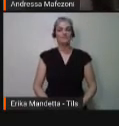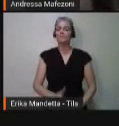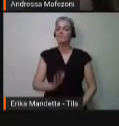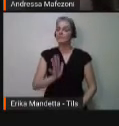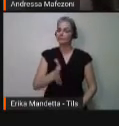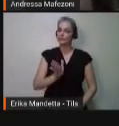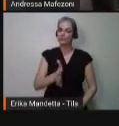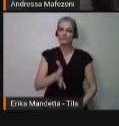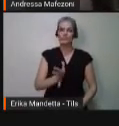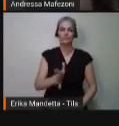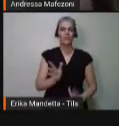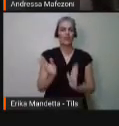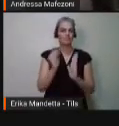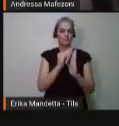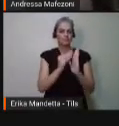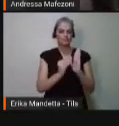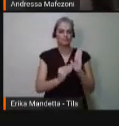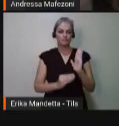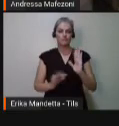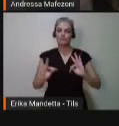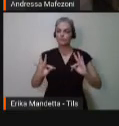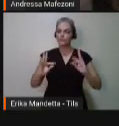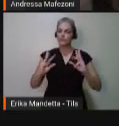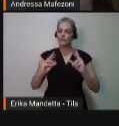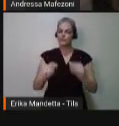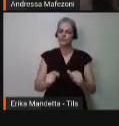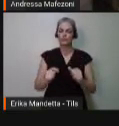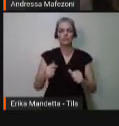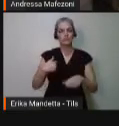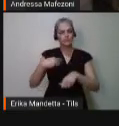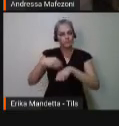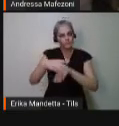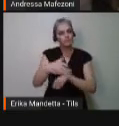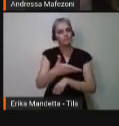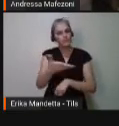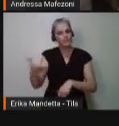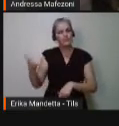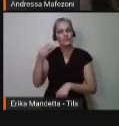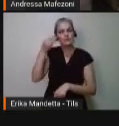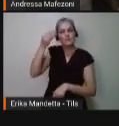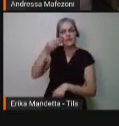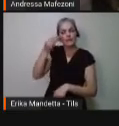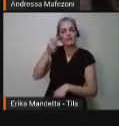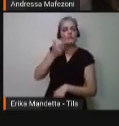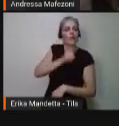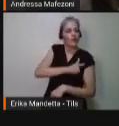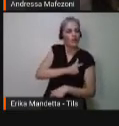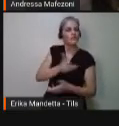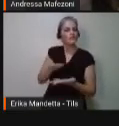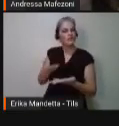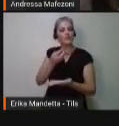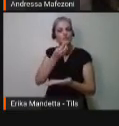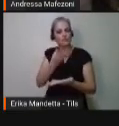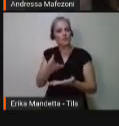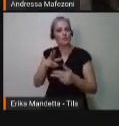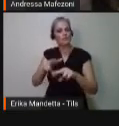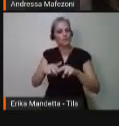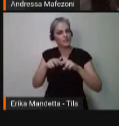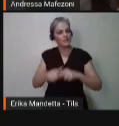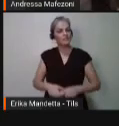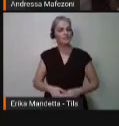essas experiências que eu acabo de relatar para vocês, né? Todo esse trabalho, todo